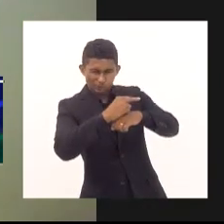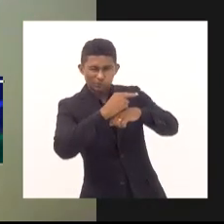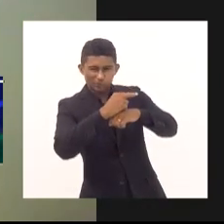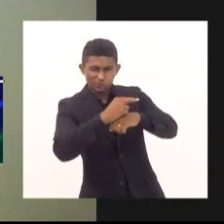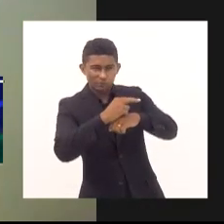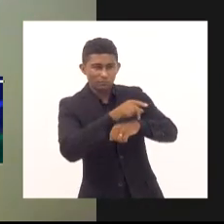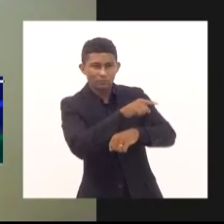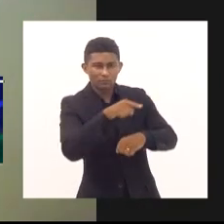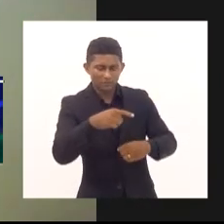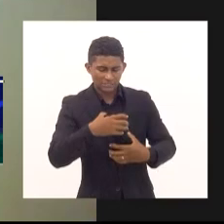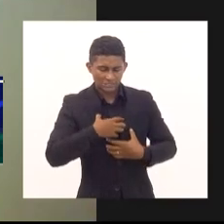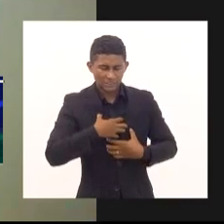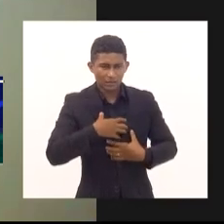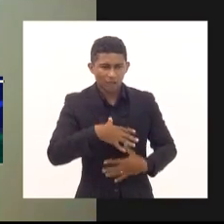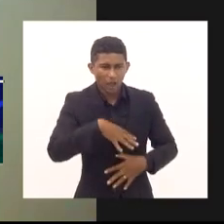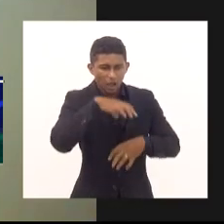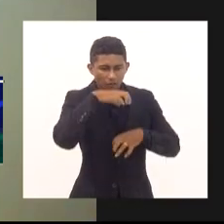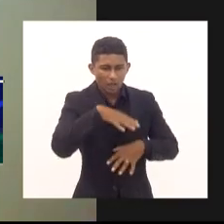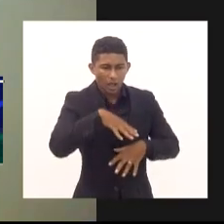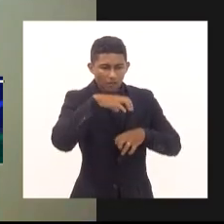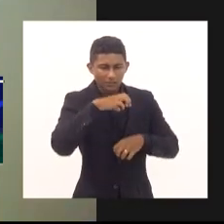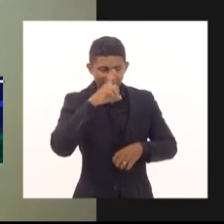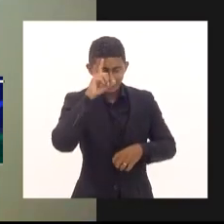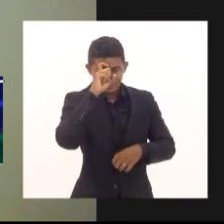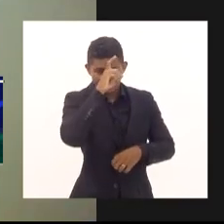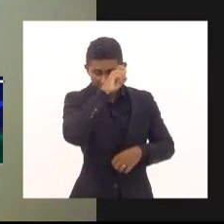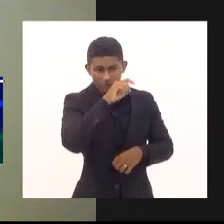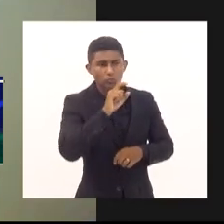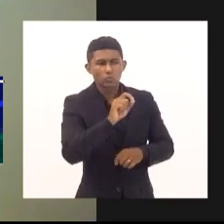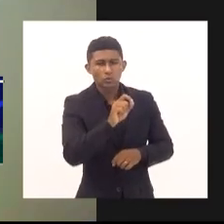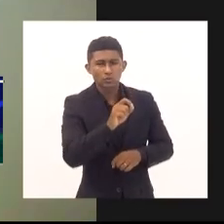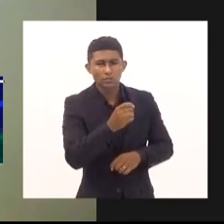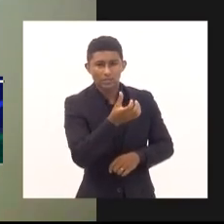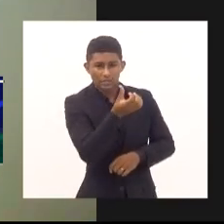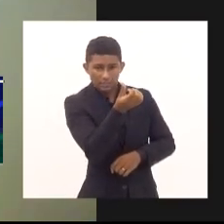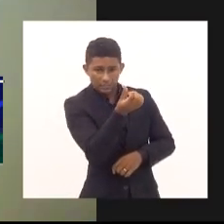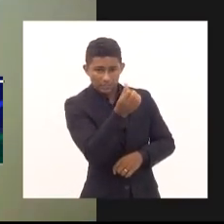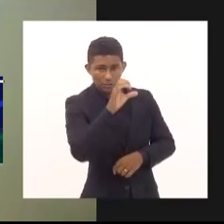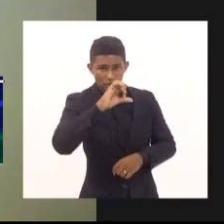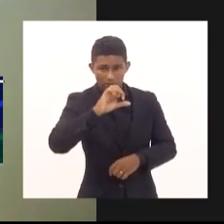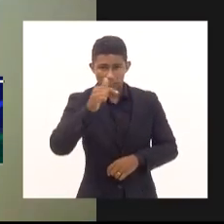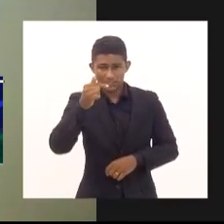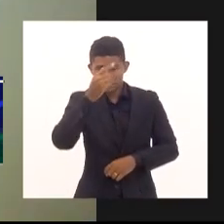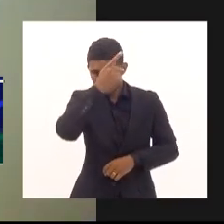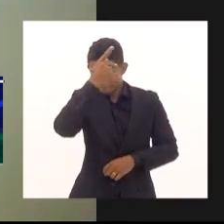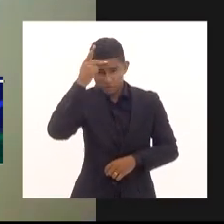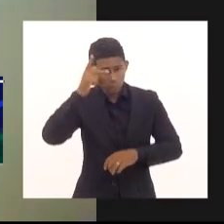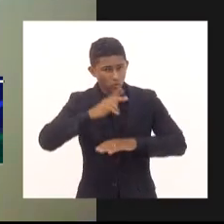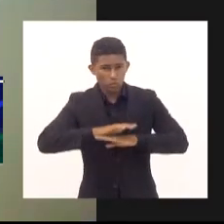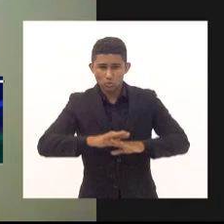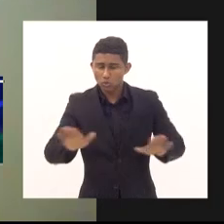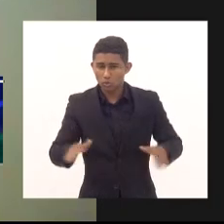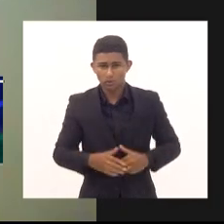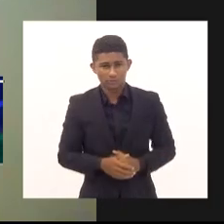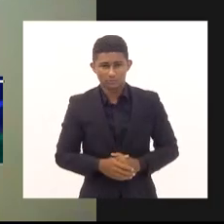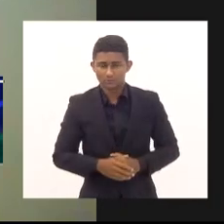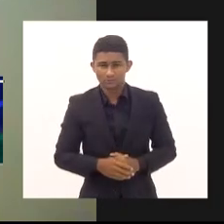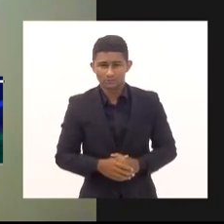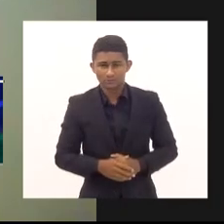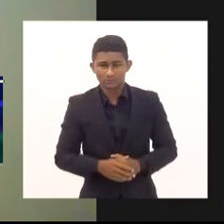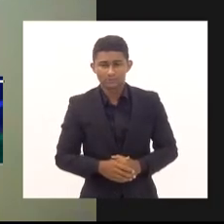síndrome respiratória grave, apenas 697 pessoas nessa idade, enquanto que